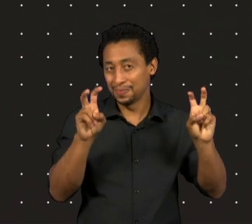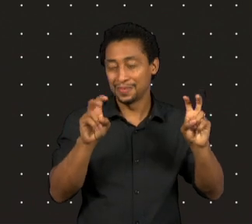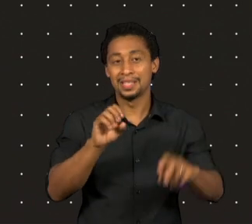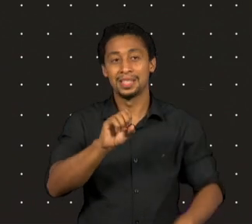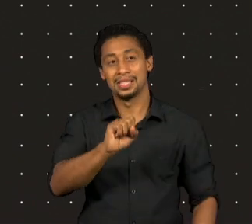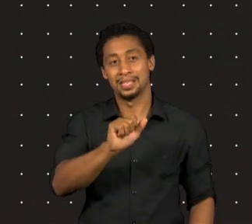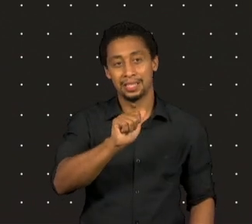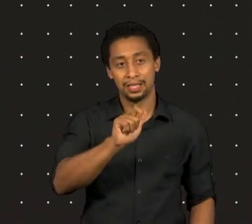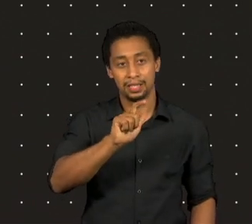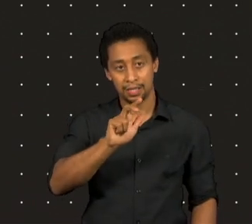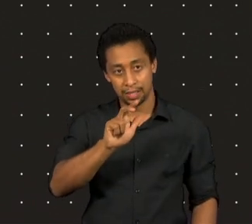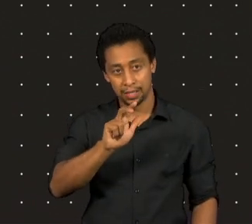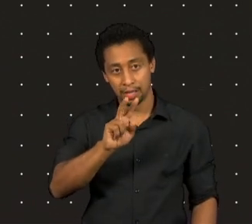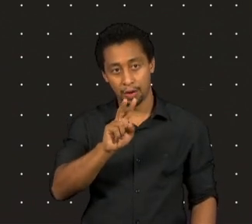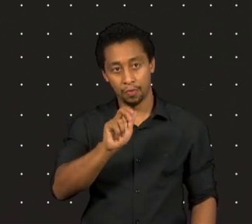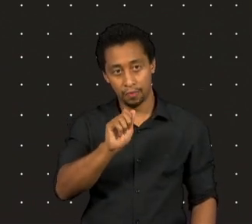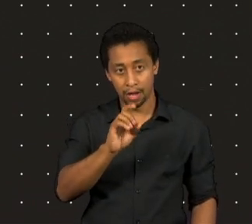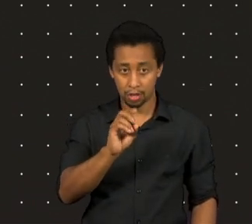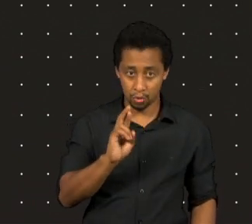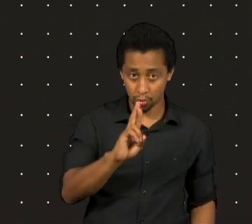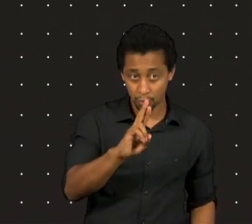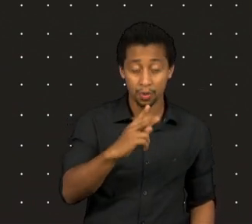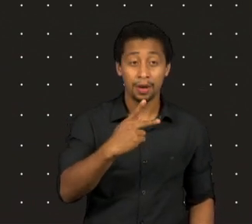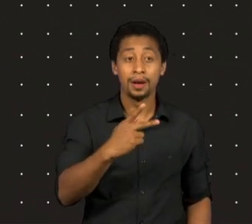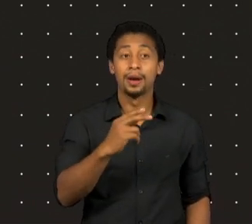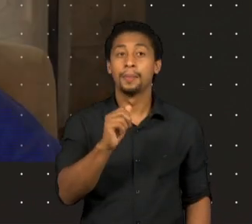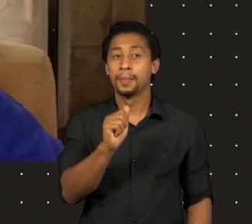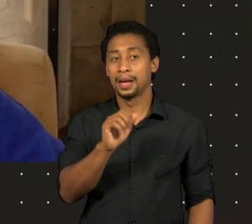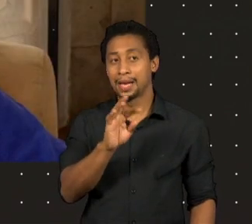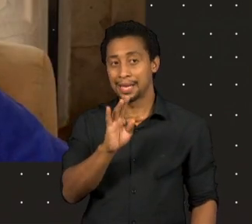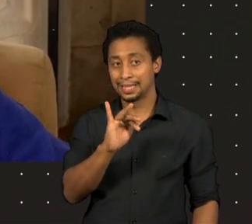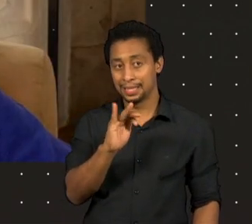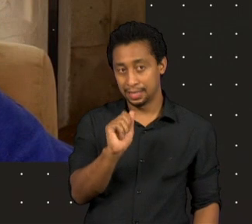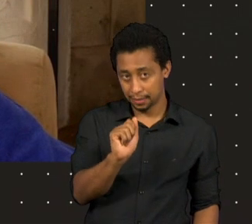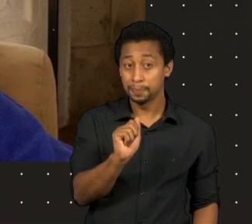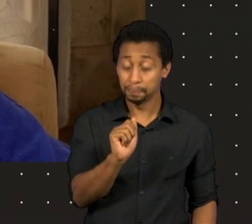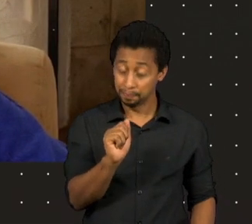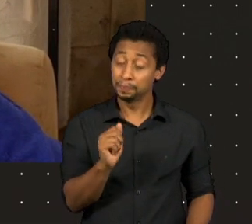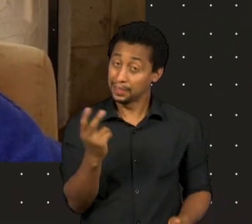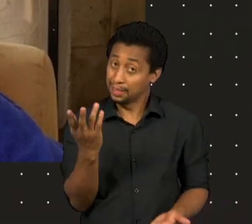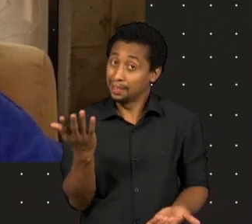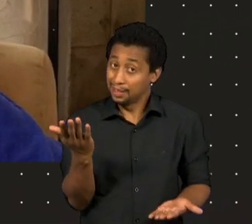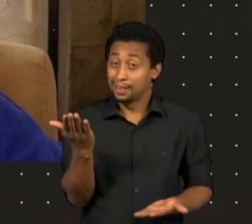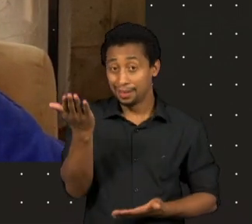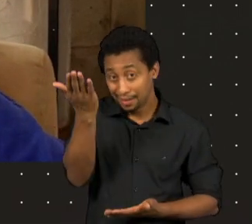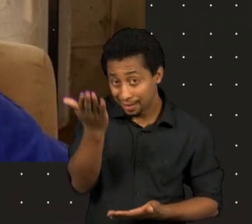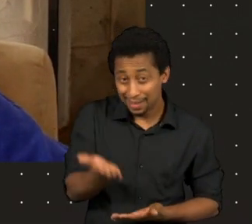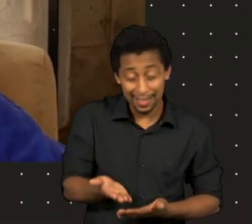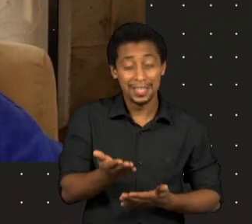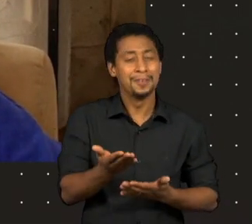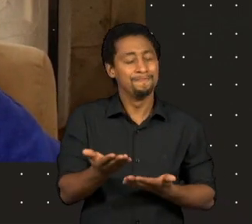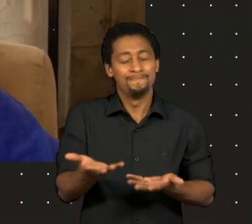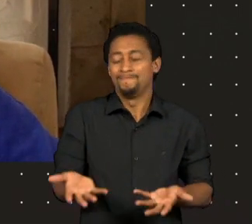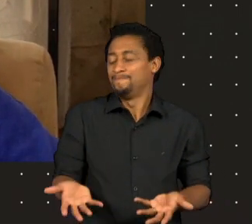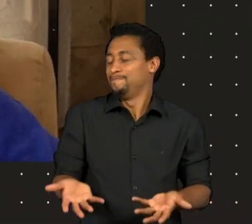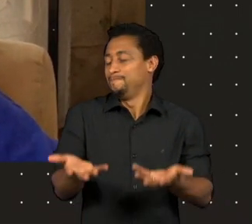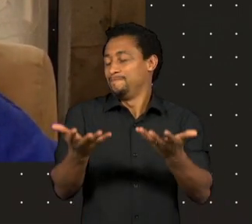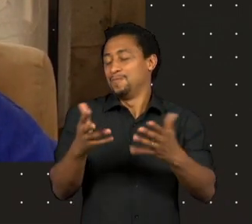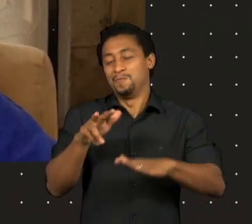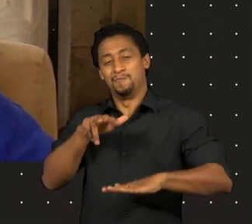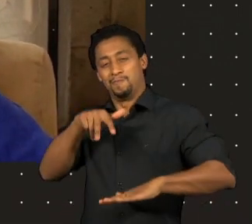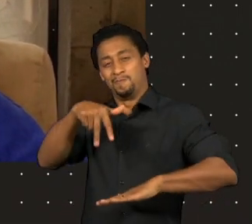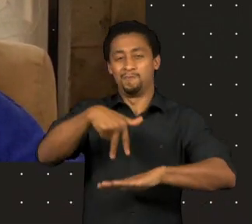novela em que ela demonstrou muita força, fazendo um papel extremamente ingrato e